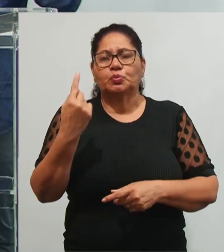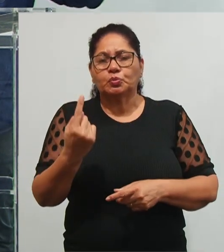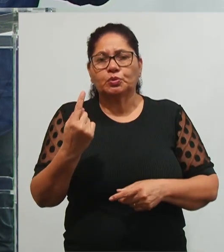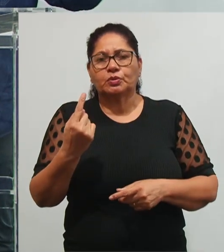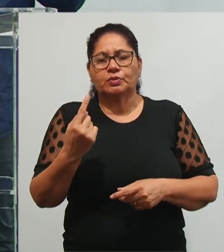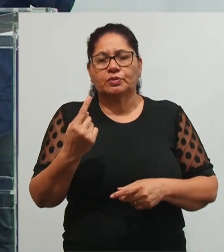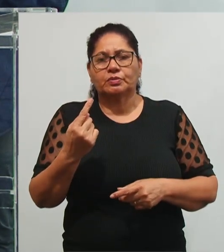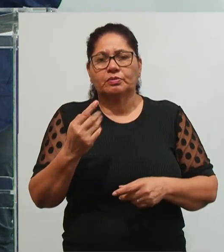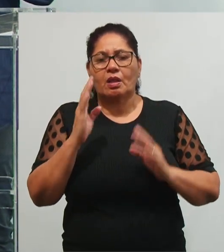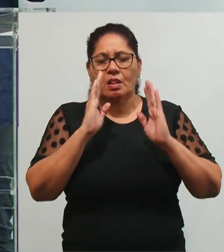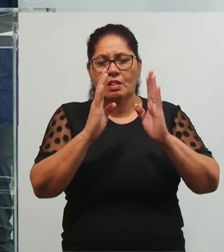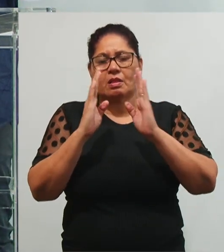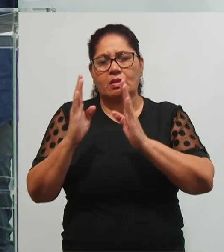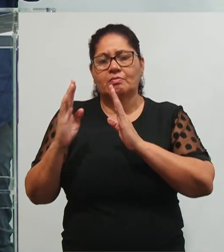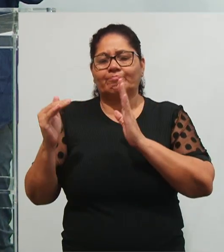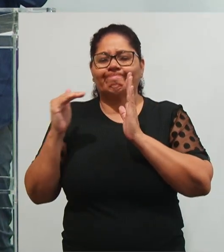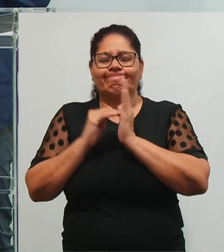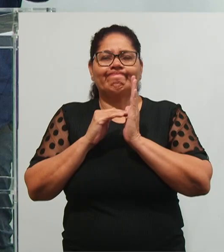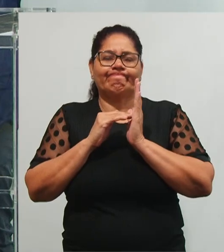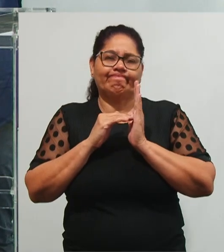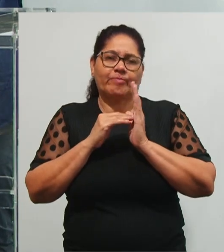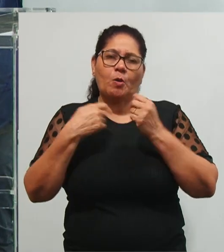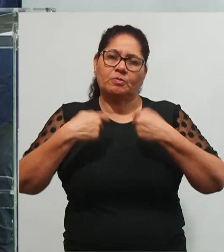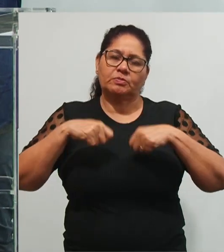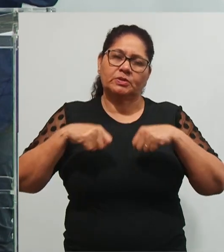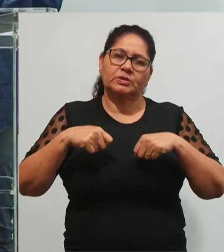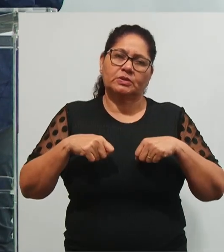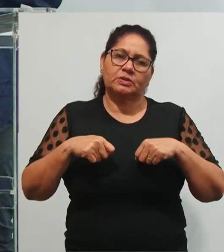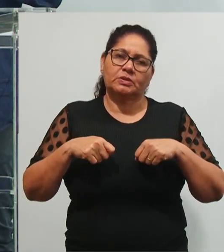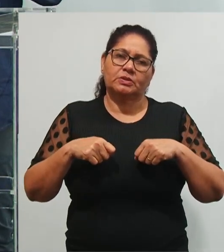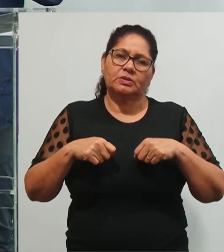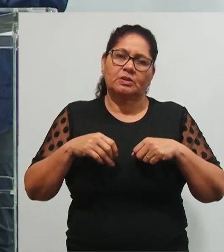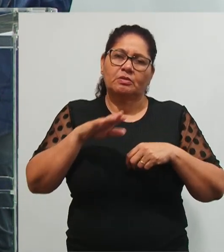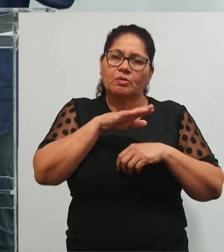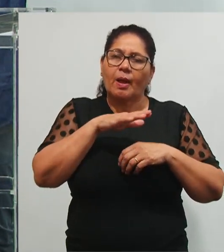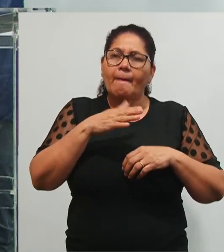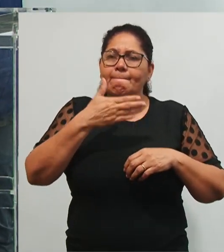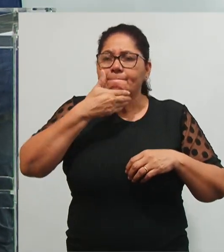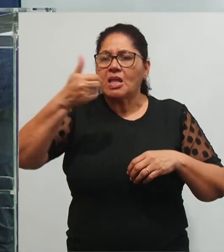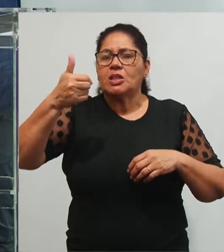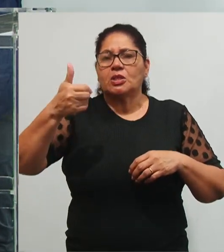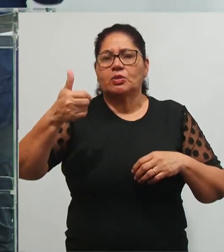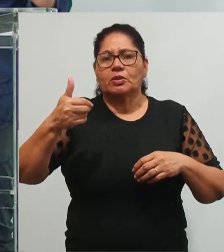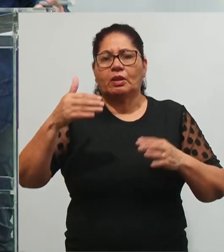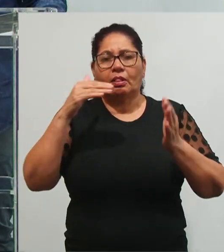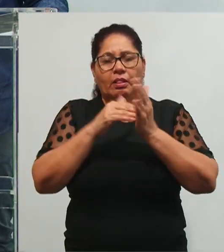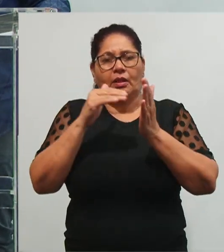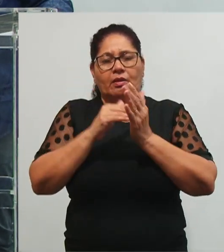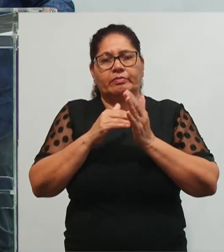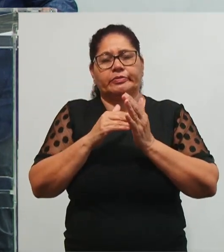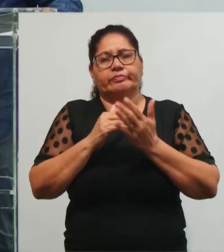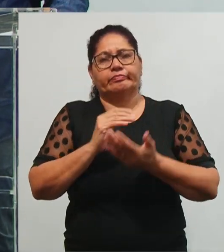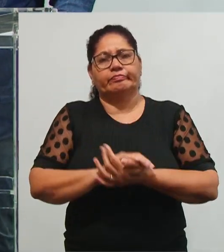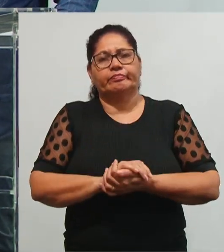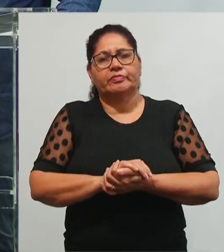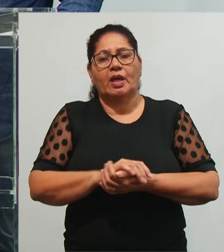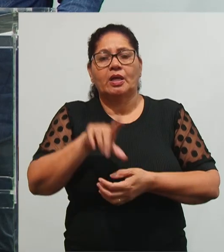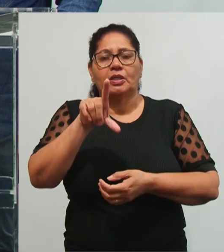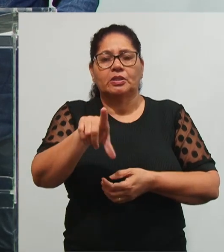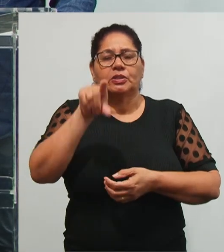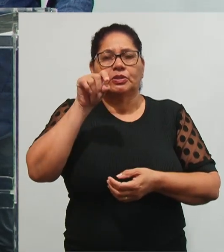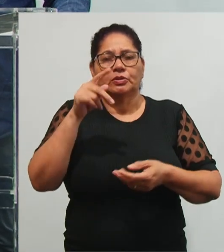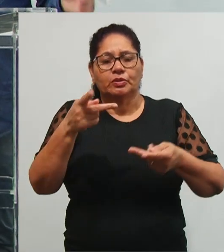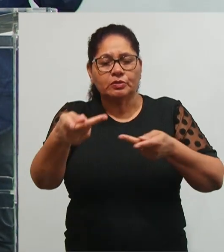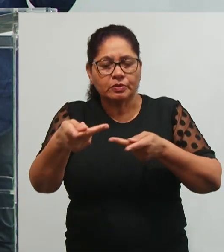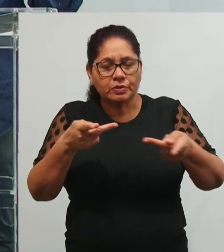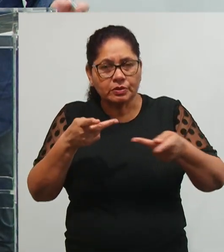uma só vez ou num determinado intervalo de tempo. Talvez eu precise de um horizonte maior de planejamento. E